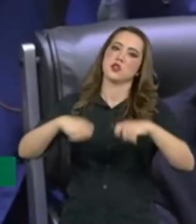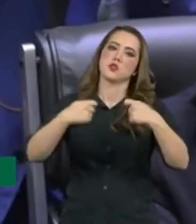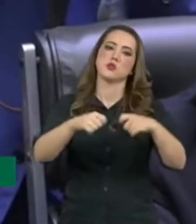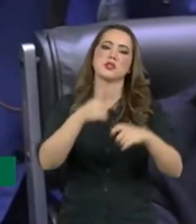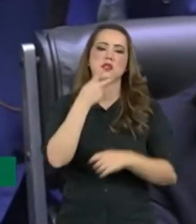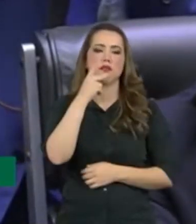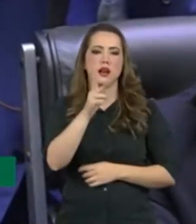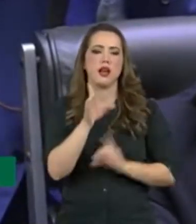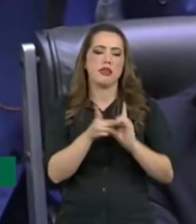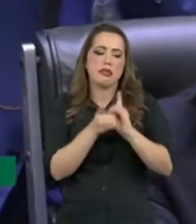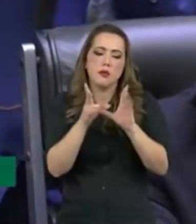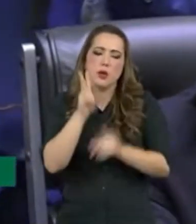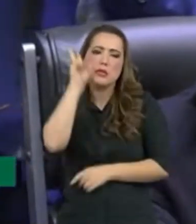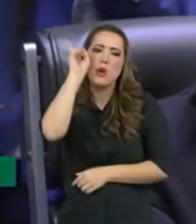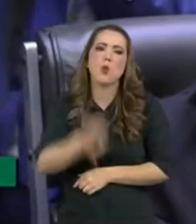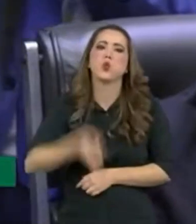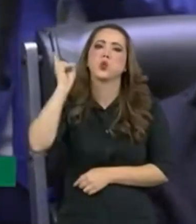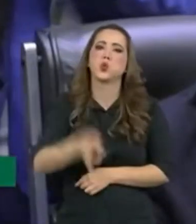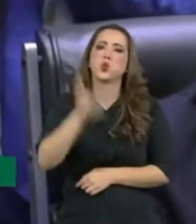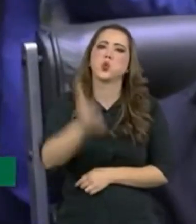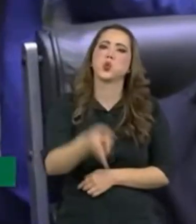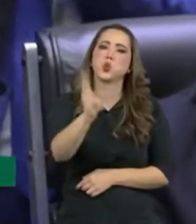democracia para sempre.